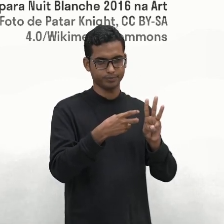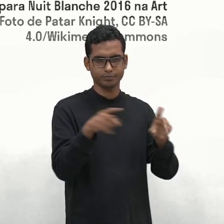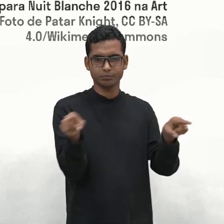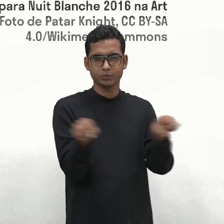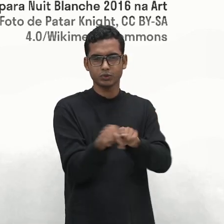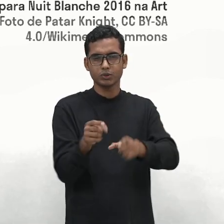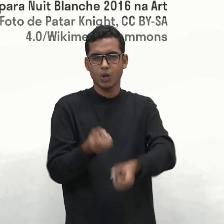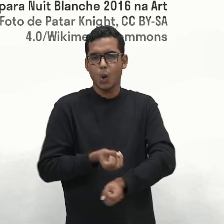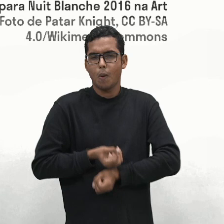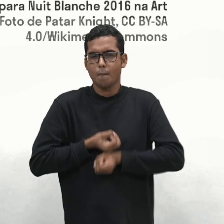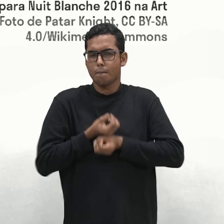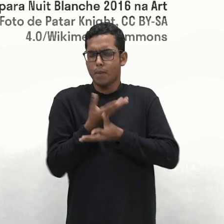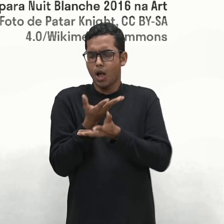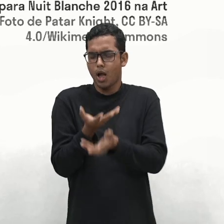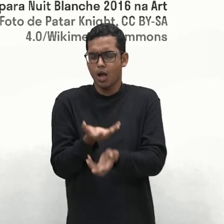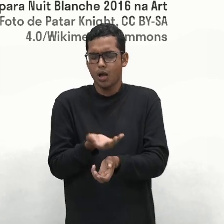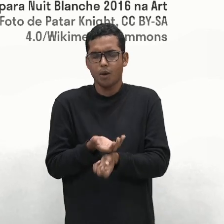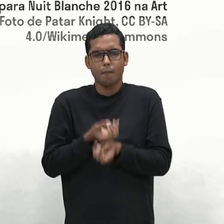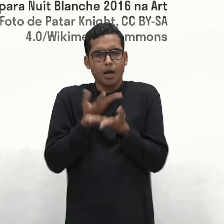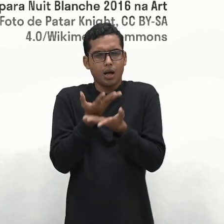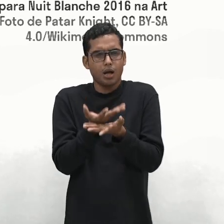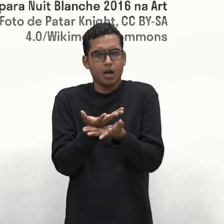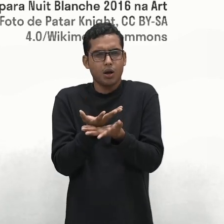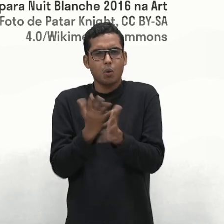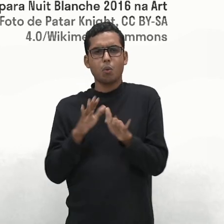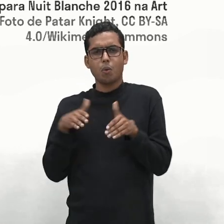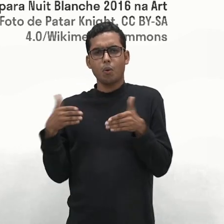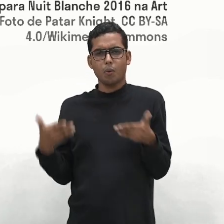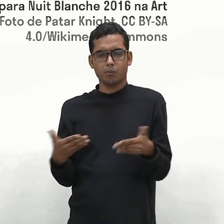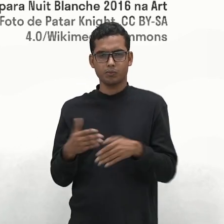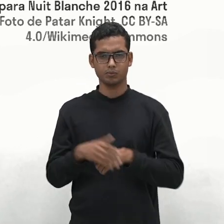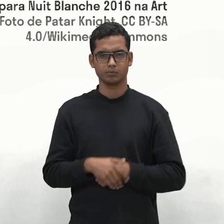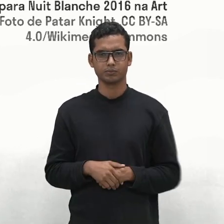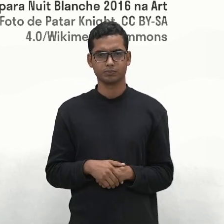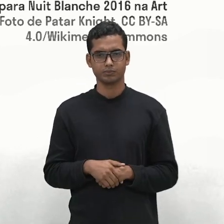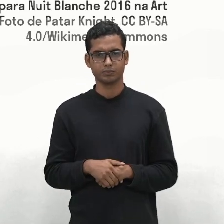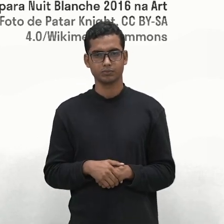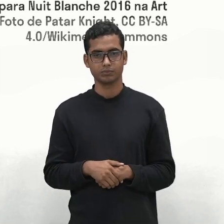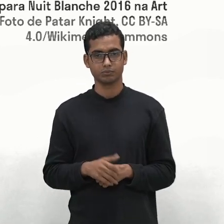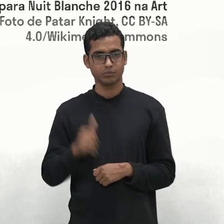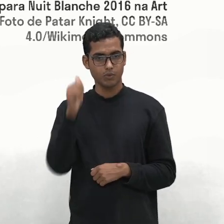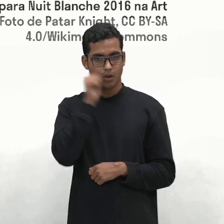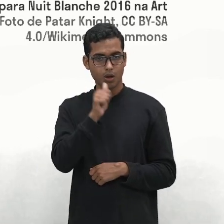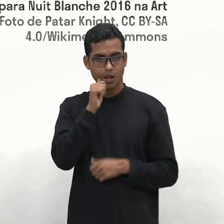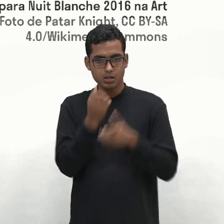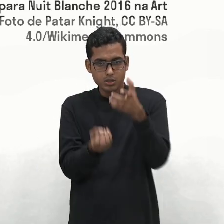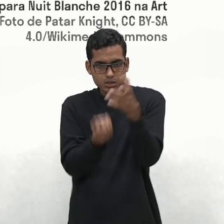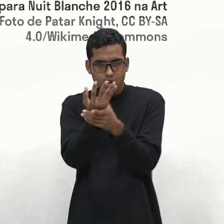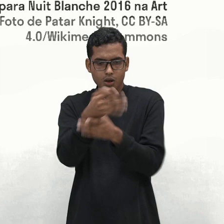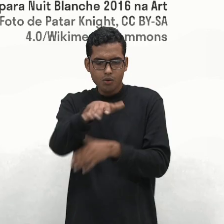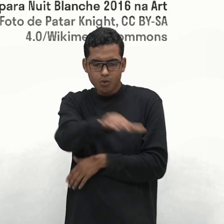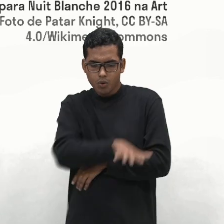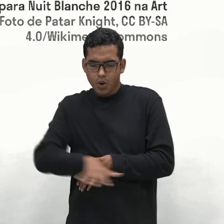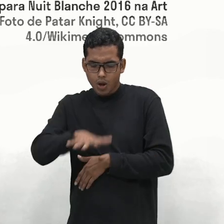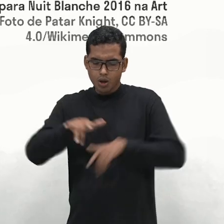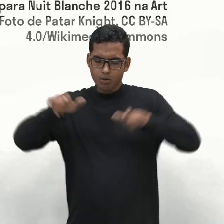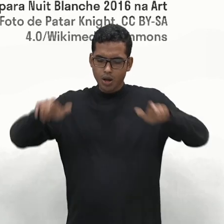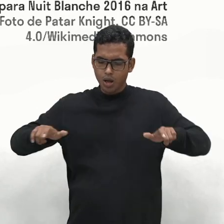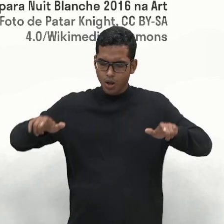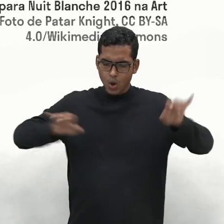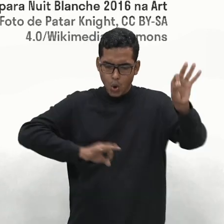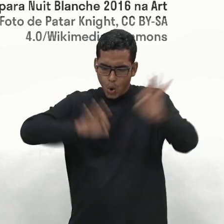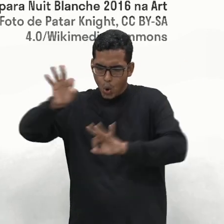performances. O que eram essas performances? Era justamente, ela fazia um ambiente todo preparado,